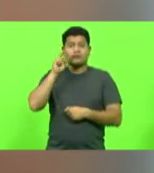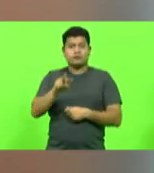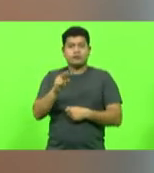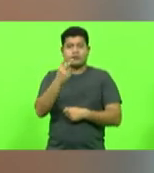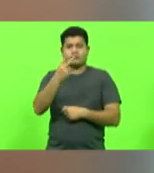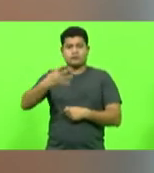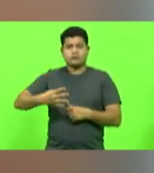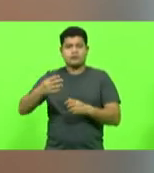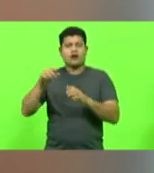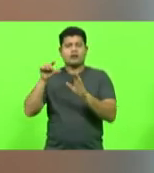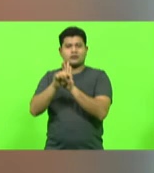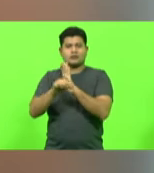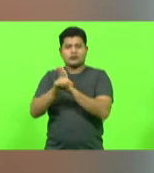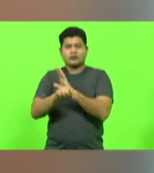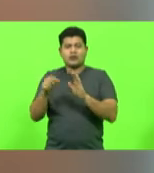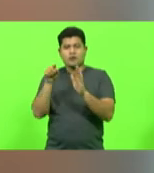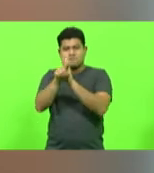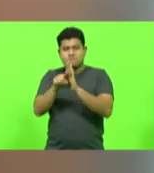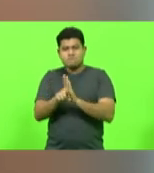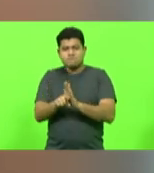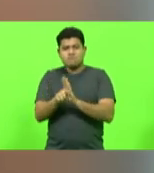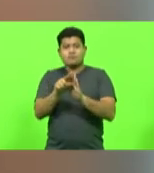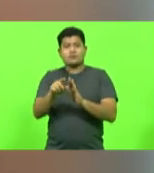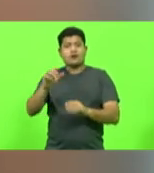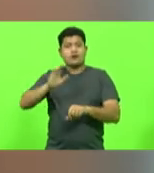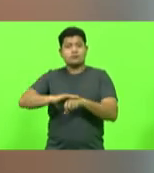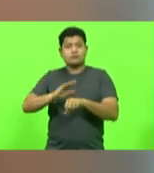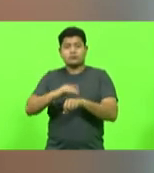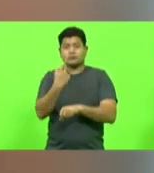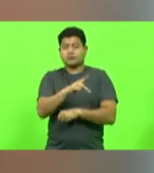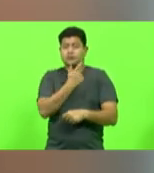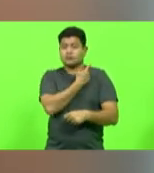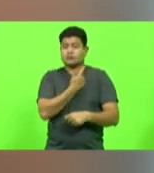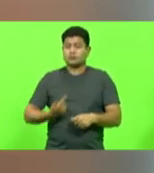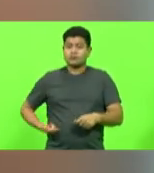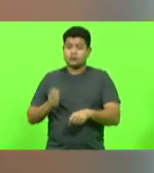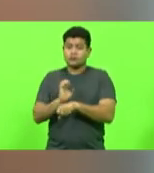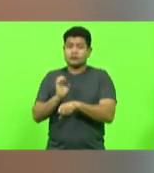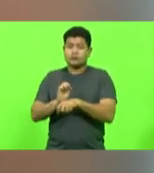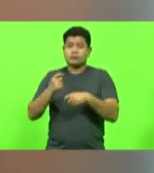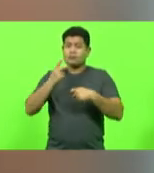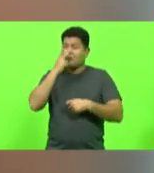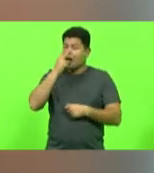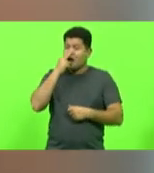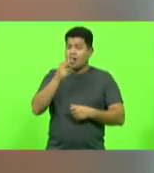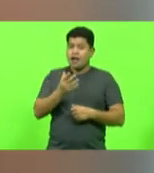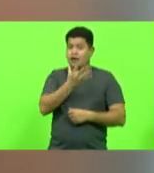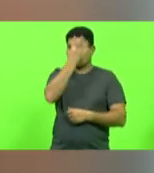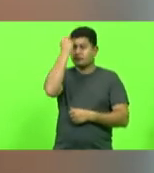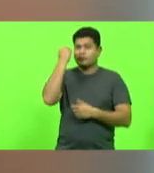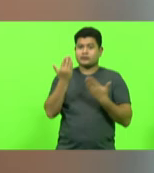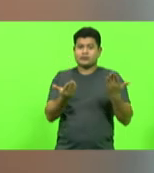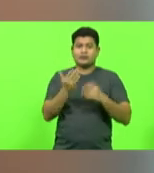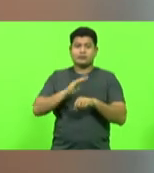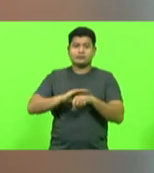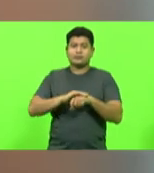são deveres do Estado e que me parece que também estão um pouco esquecidos pela gestão.